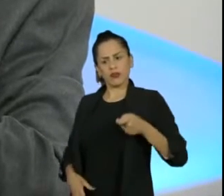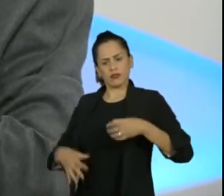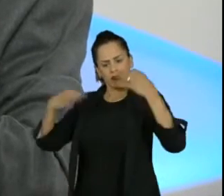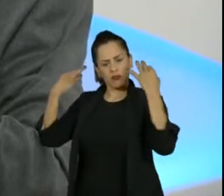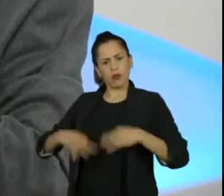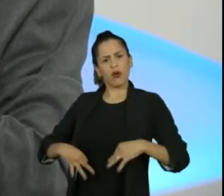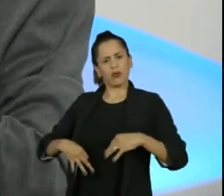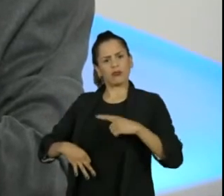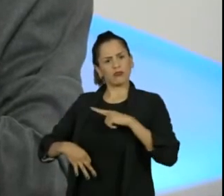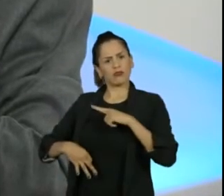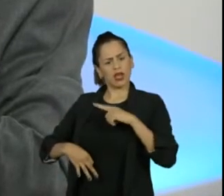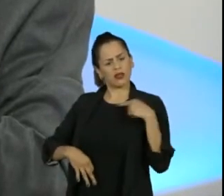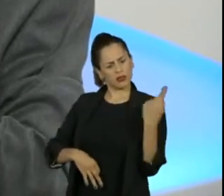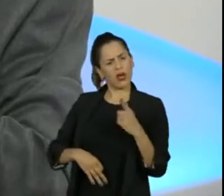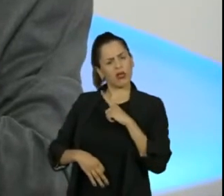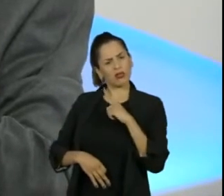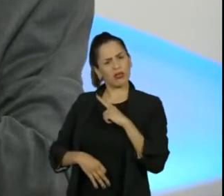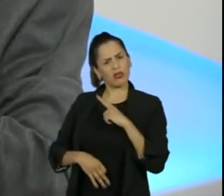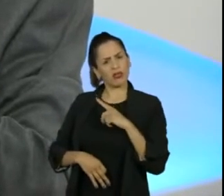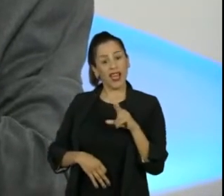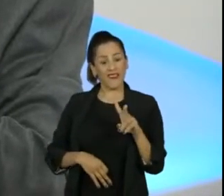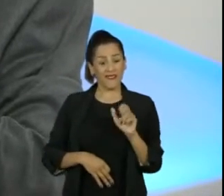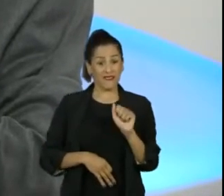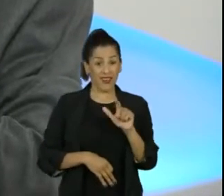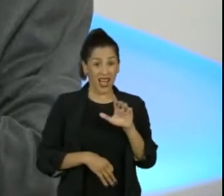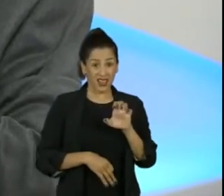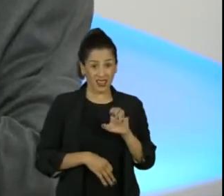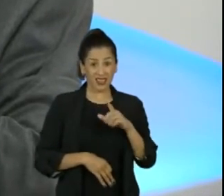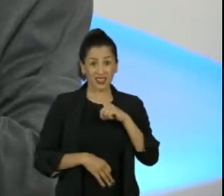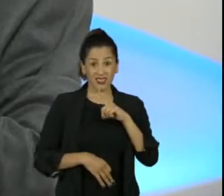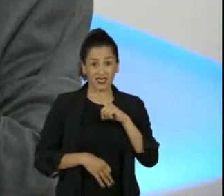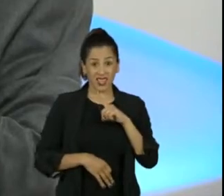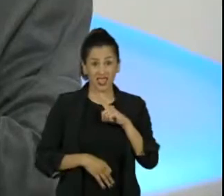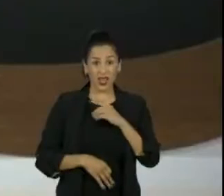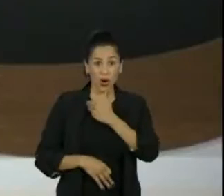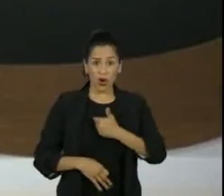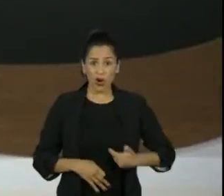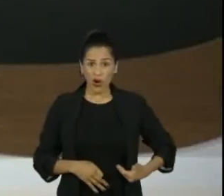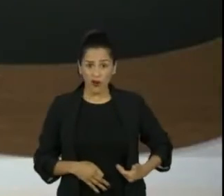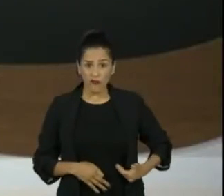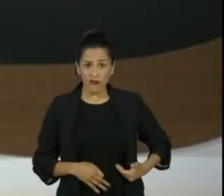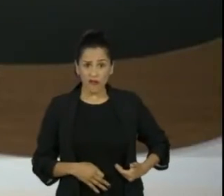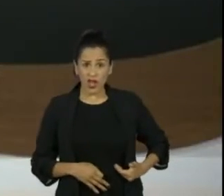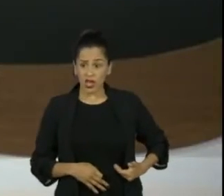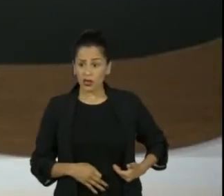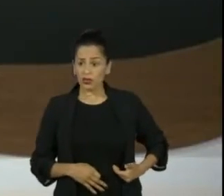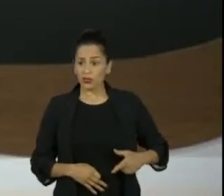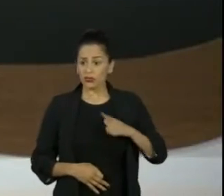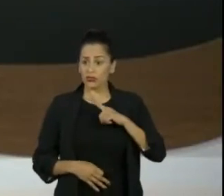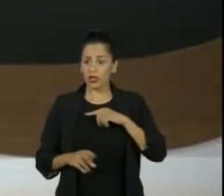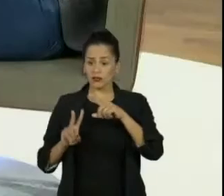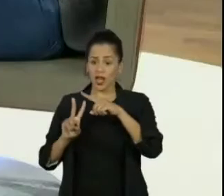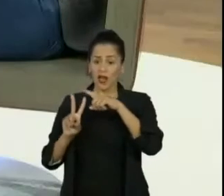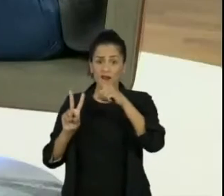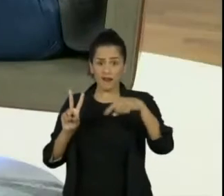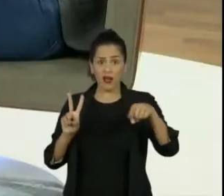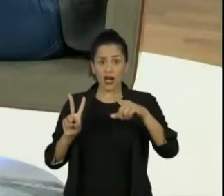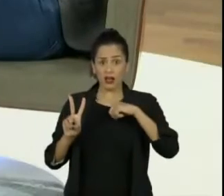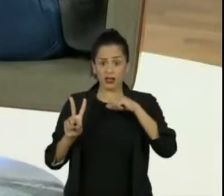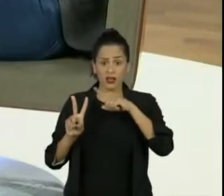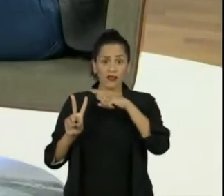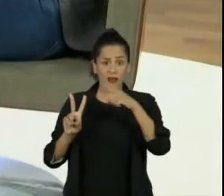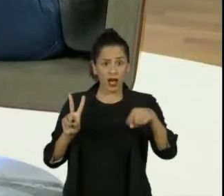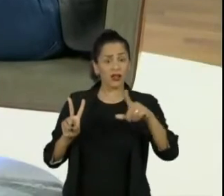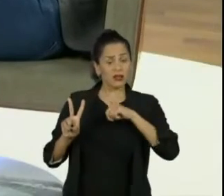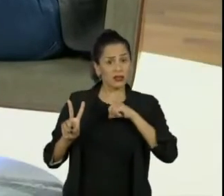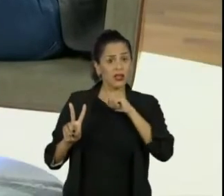todo está achando. A Vale está na mão do governo do Brasil. Não é por causa de Brumadinho, não, é por causa da concessão da rodovia, do que eles querem